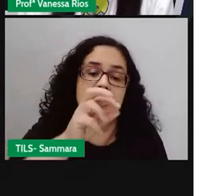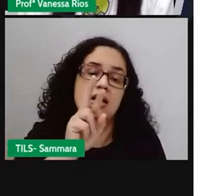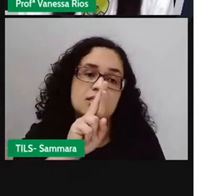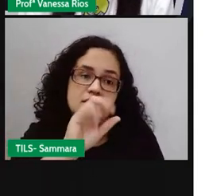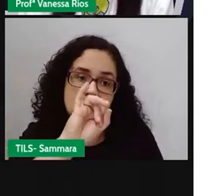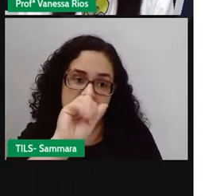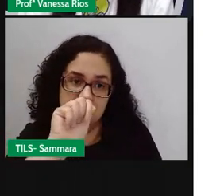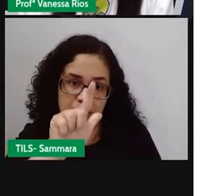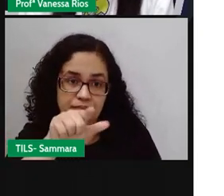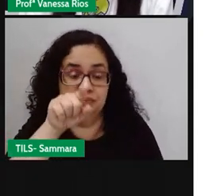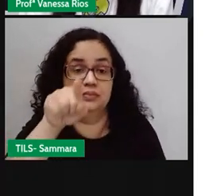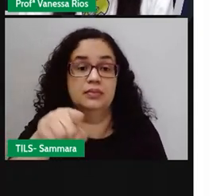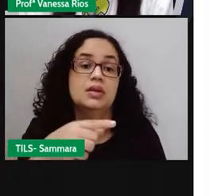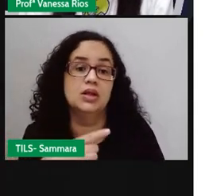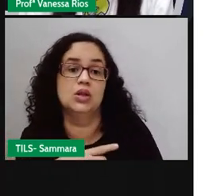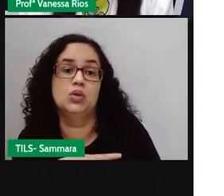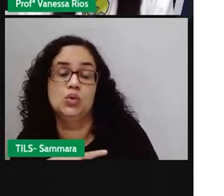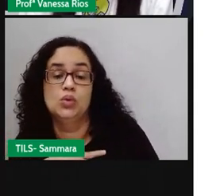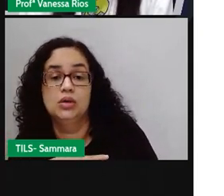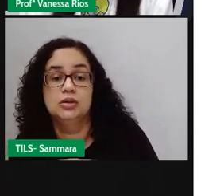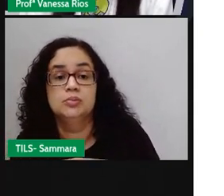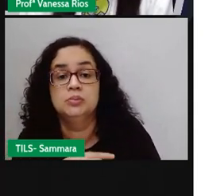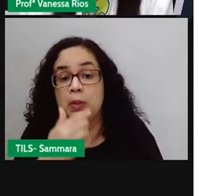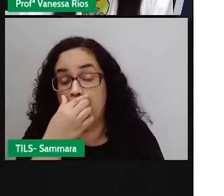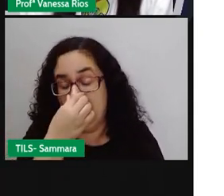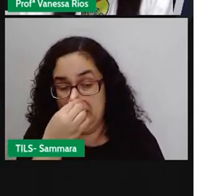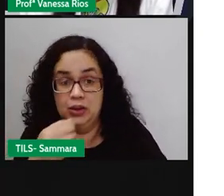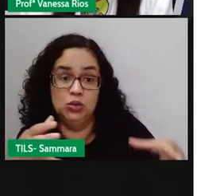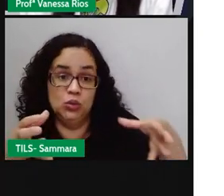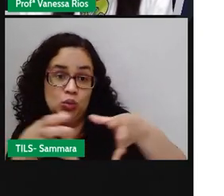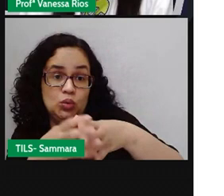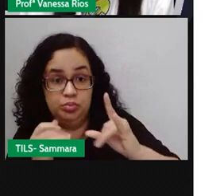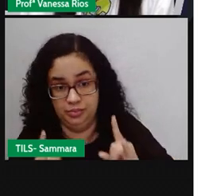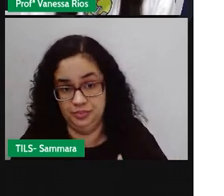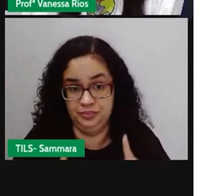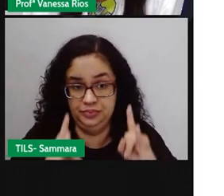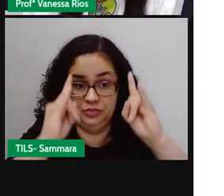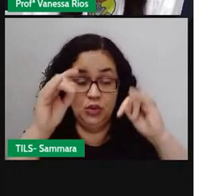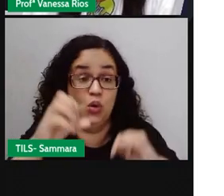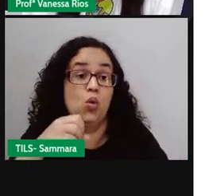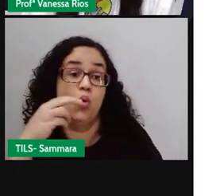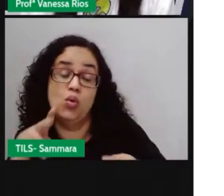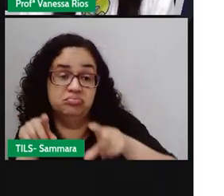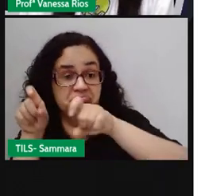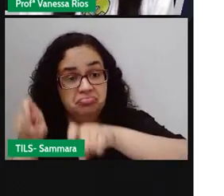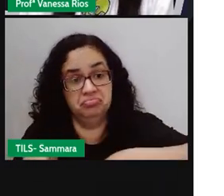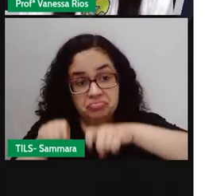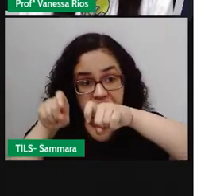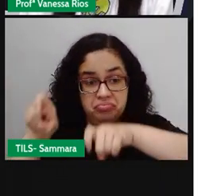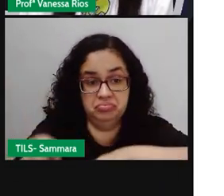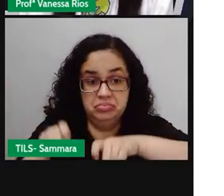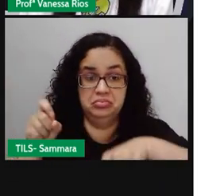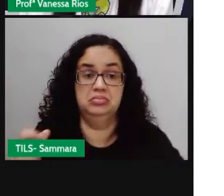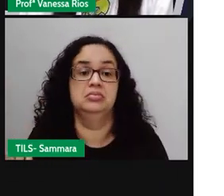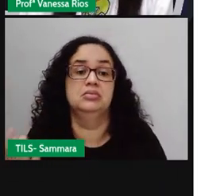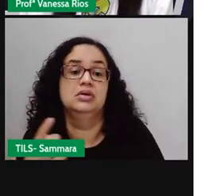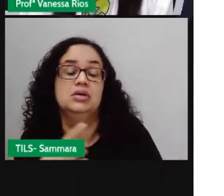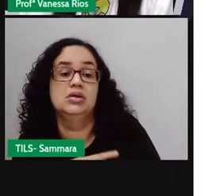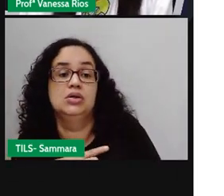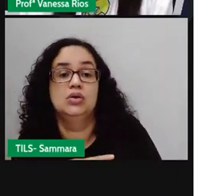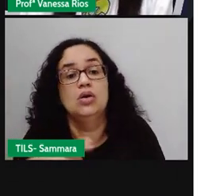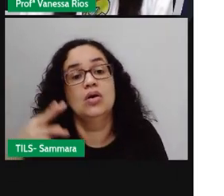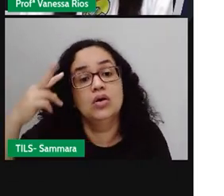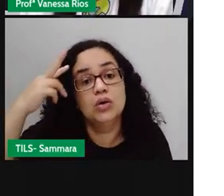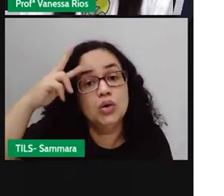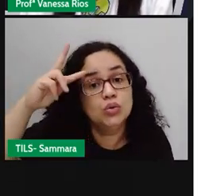material, ele é composto por monumentos, grupos de edifícios ou sítios que tenham um excepcional universal